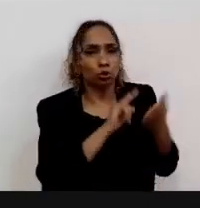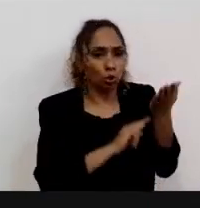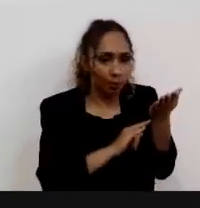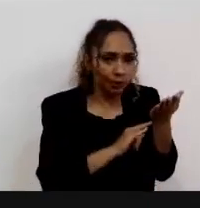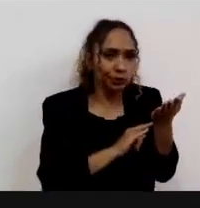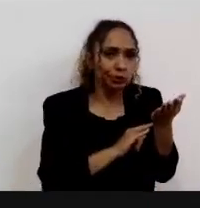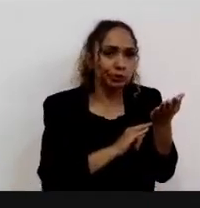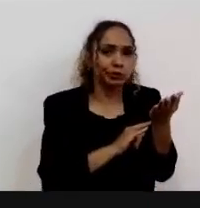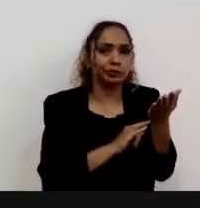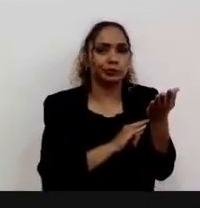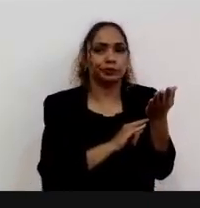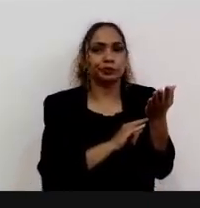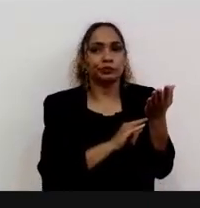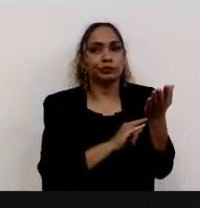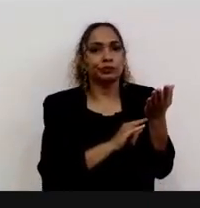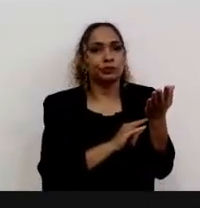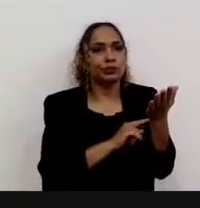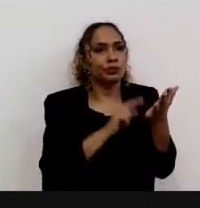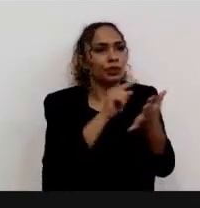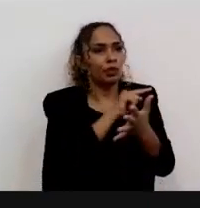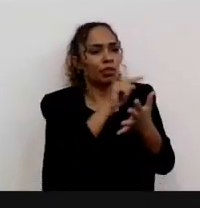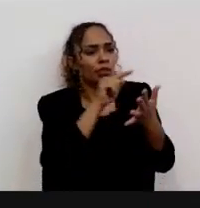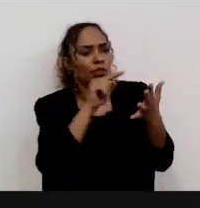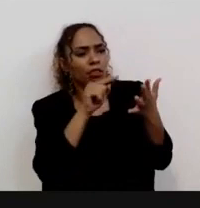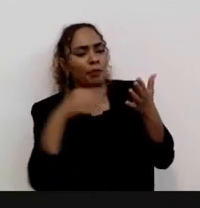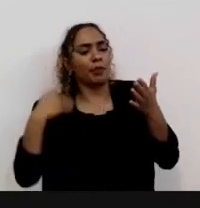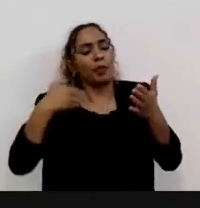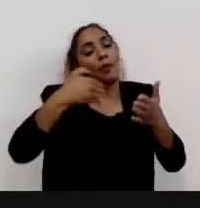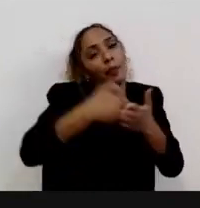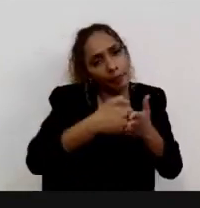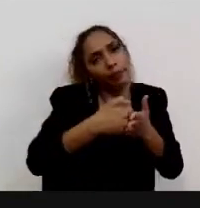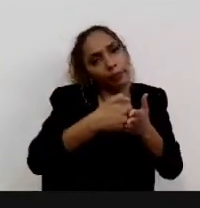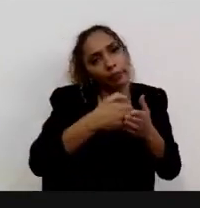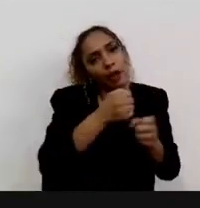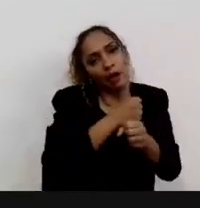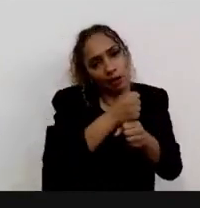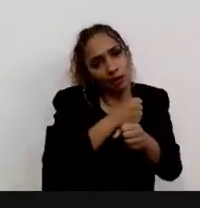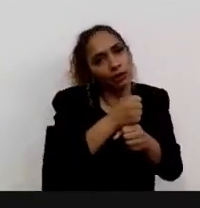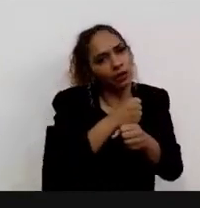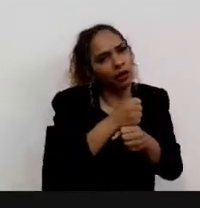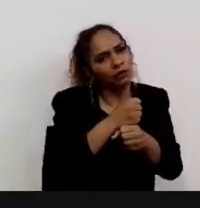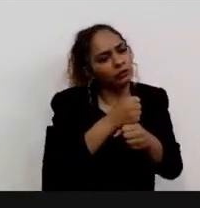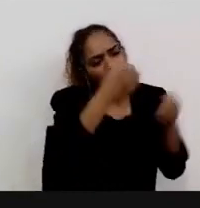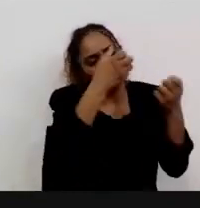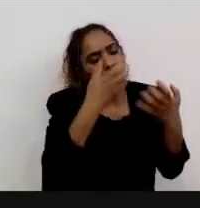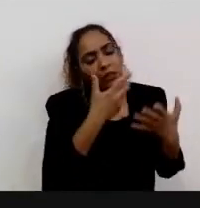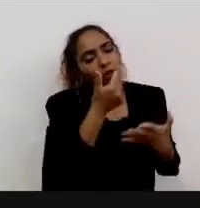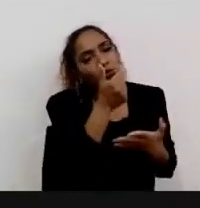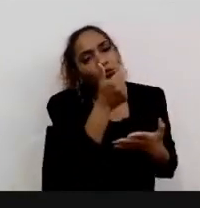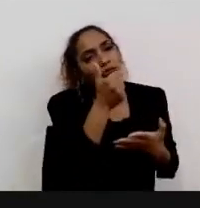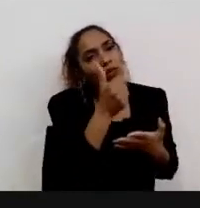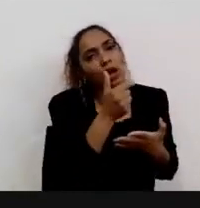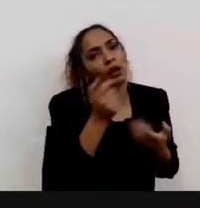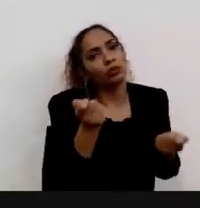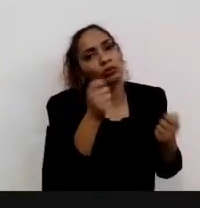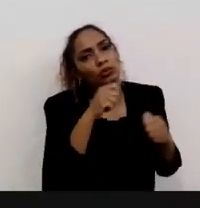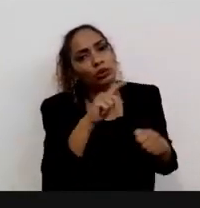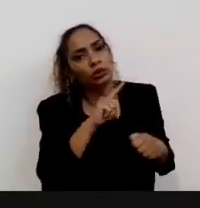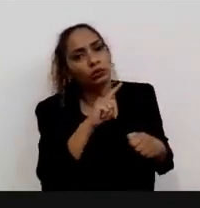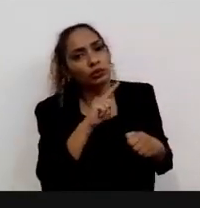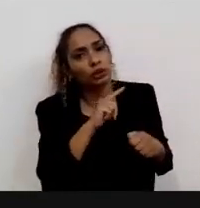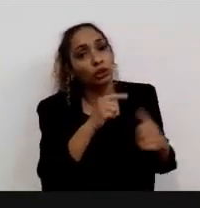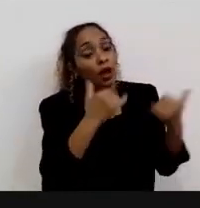documentos de vários anos que não tem a descrição. A descrição pode ganhar